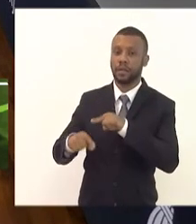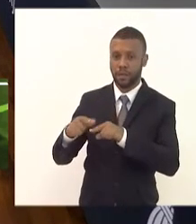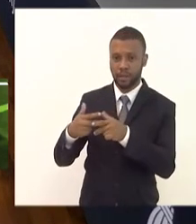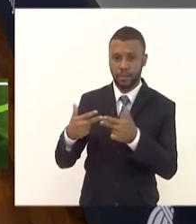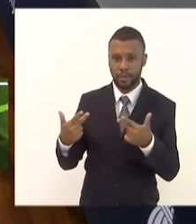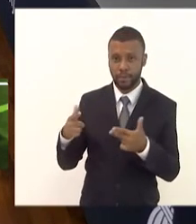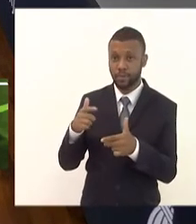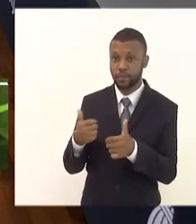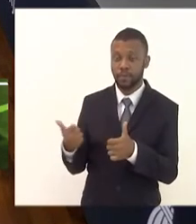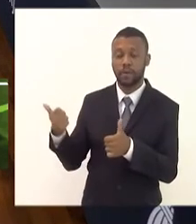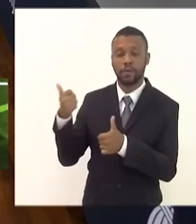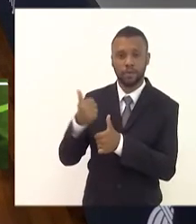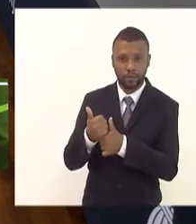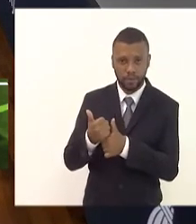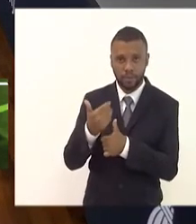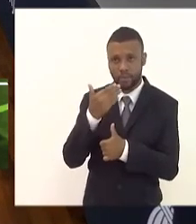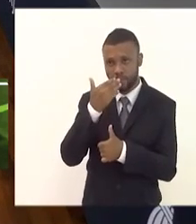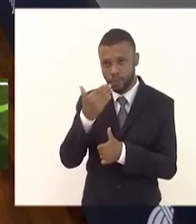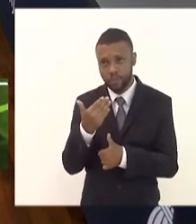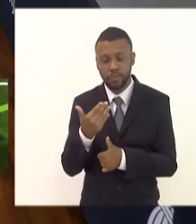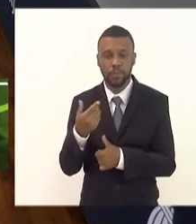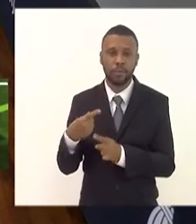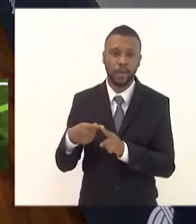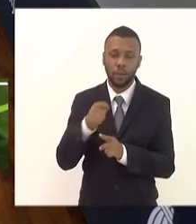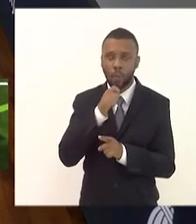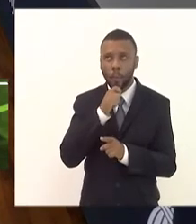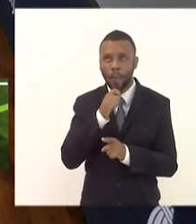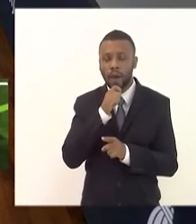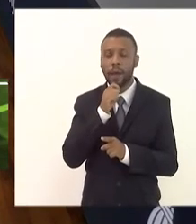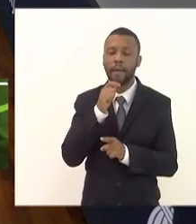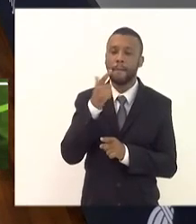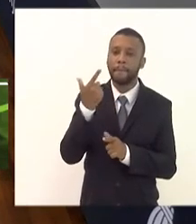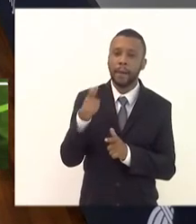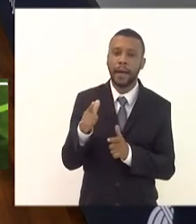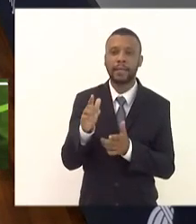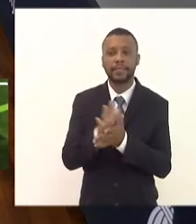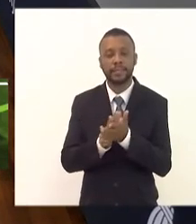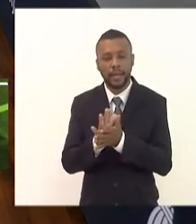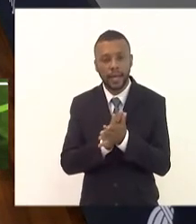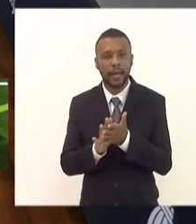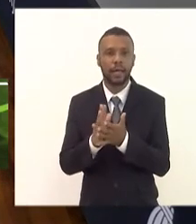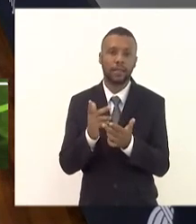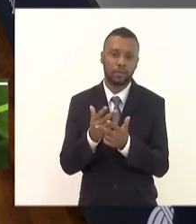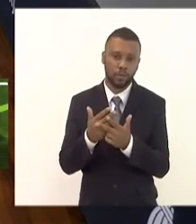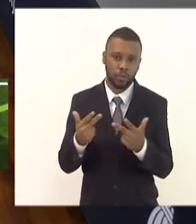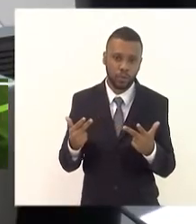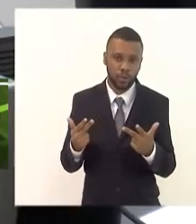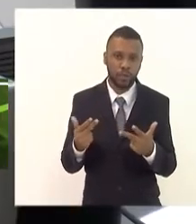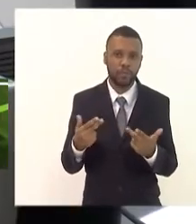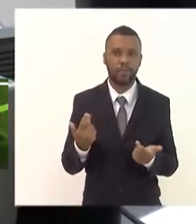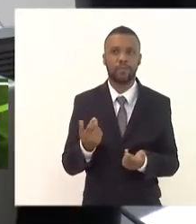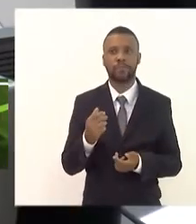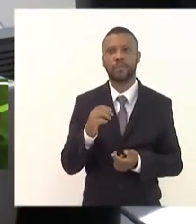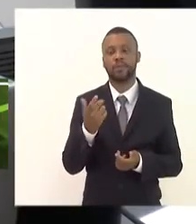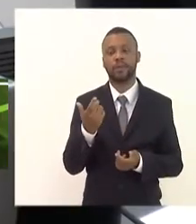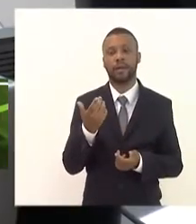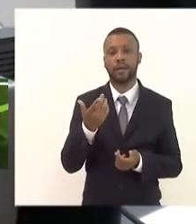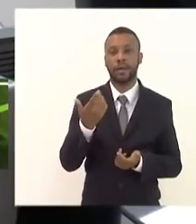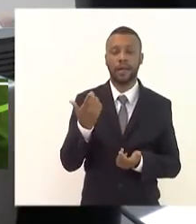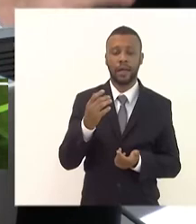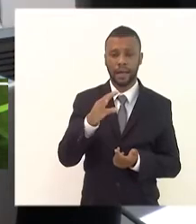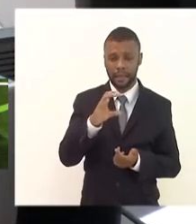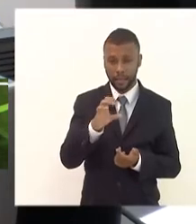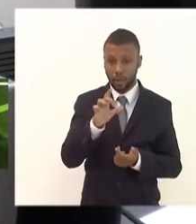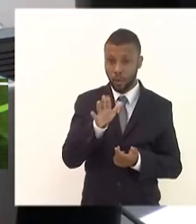vem em substituição, porque não existe mais o Dinox, lembra que você fez essa intervenção? A Serra não tem mais máquina nenhuma, enfim,